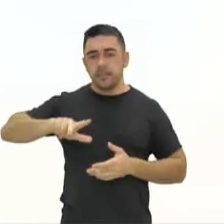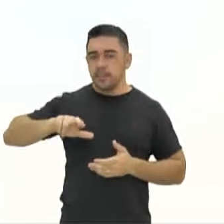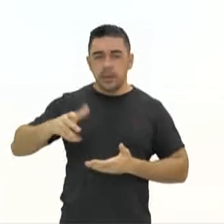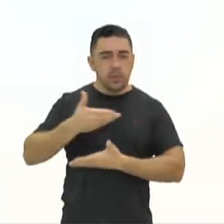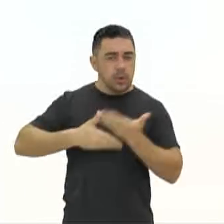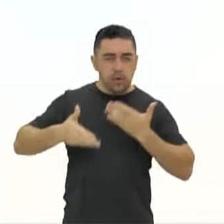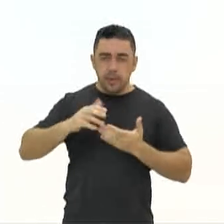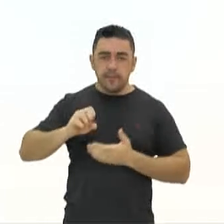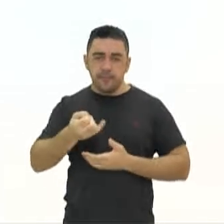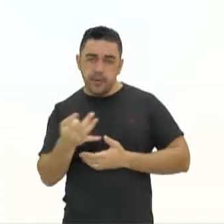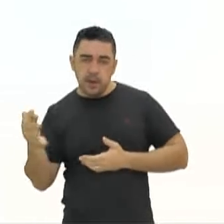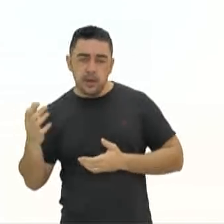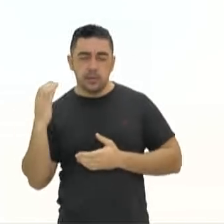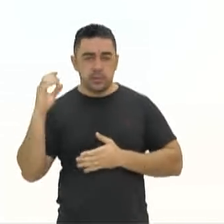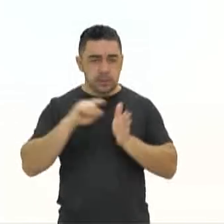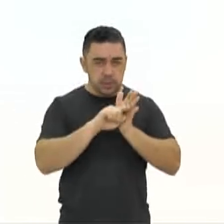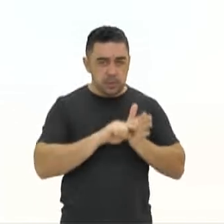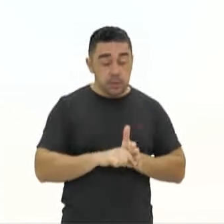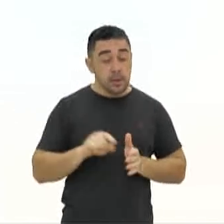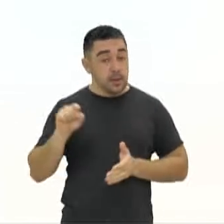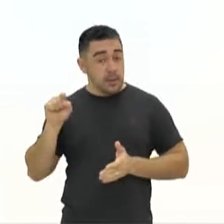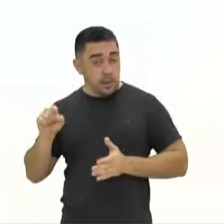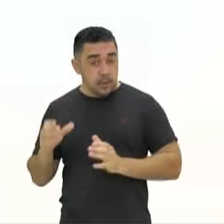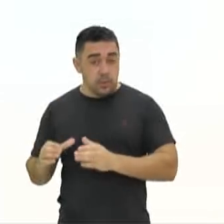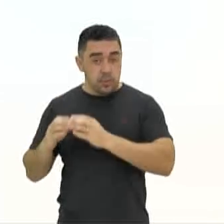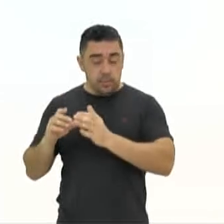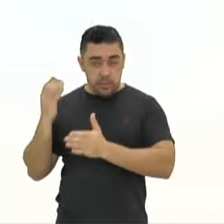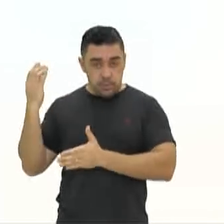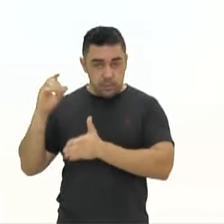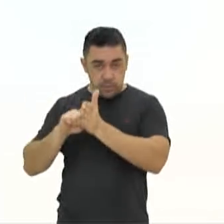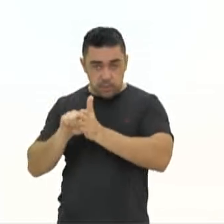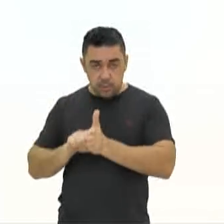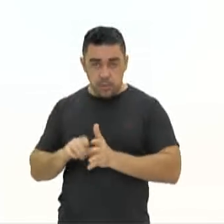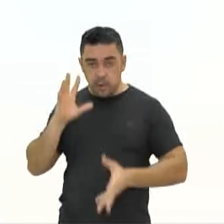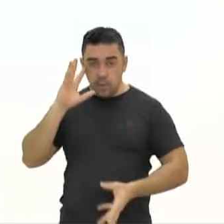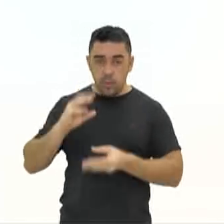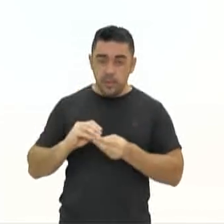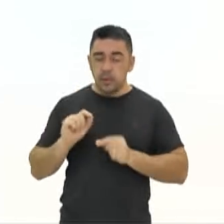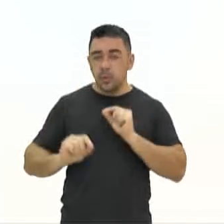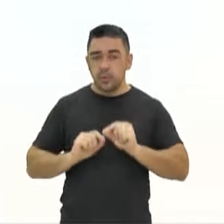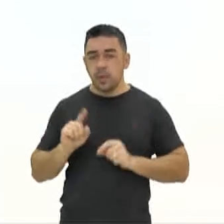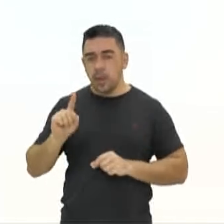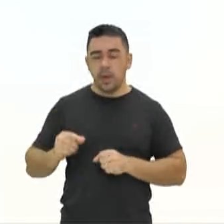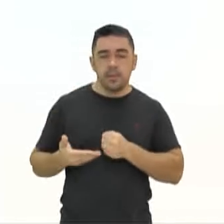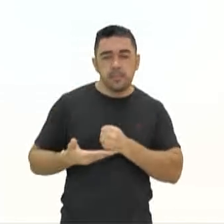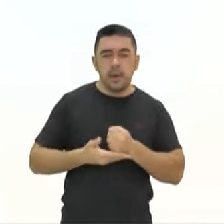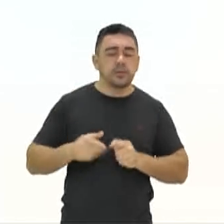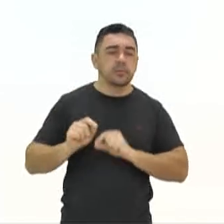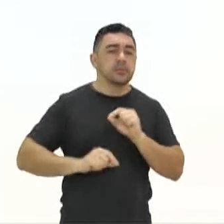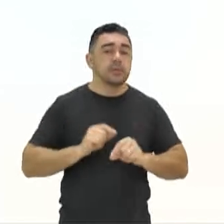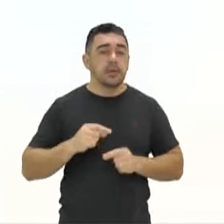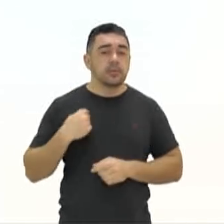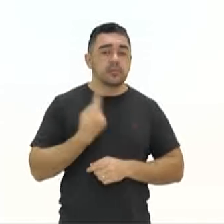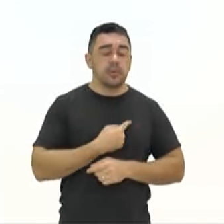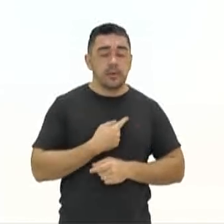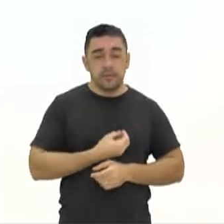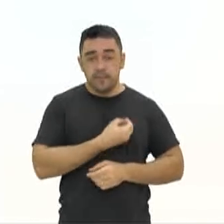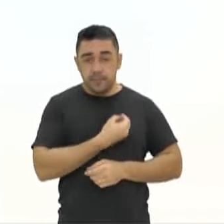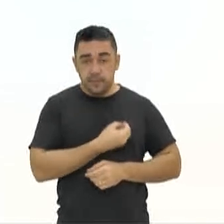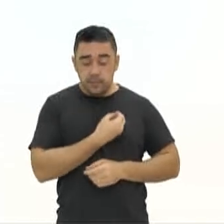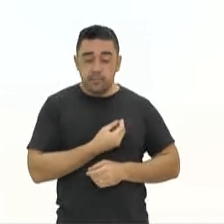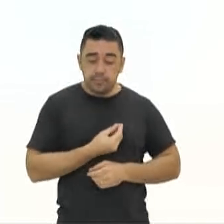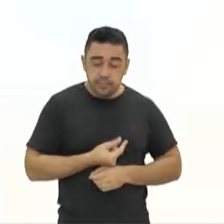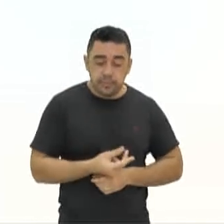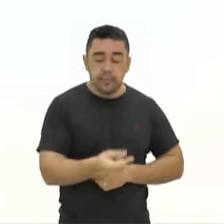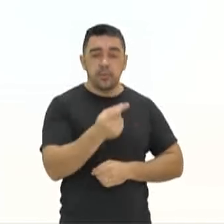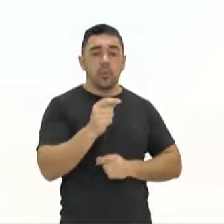compartilhada por muitos cientistas. Para esses cientistas, a compreensão do processo citado baseia-se na ideia de que os seres vivos, ao longo do